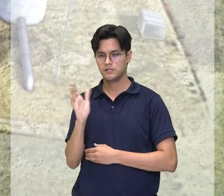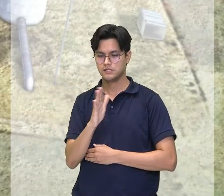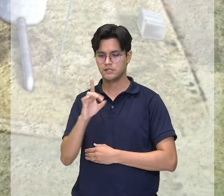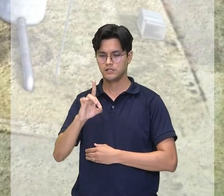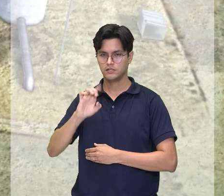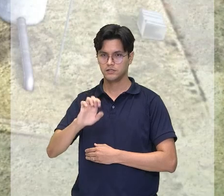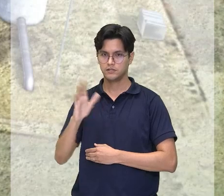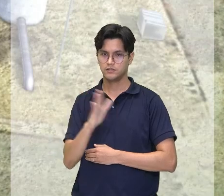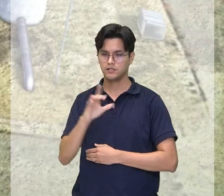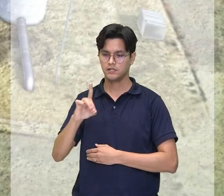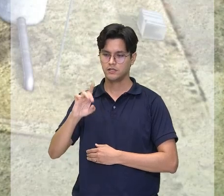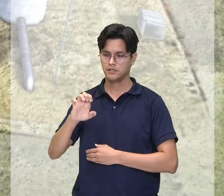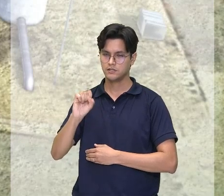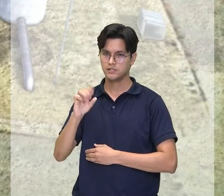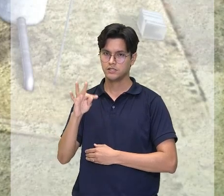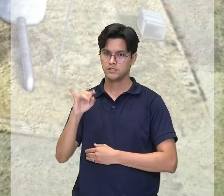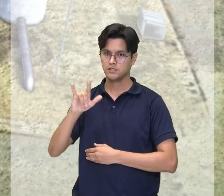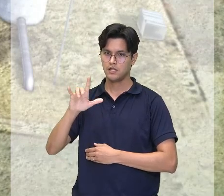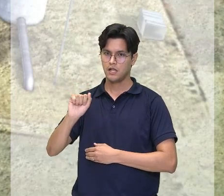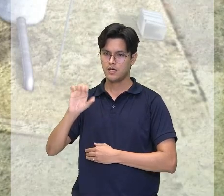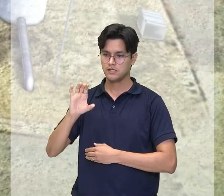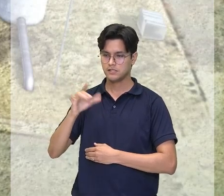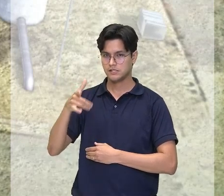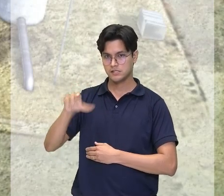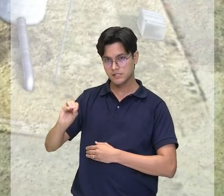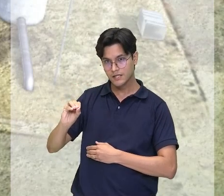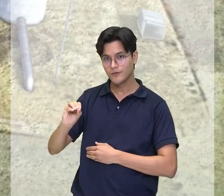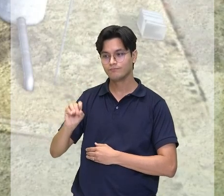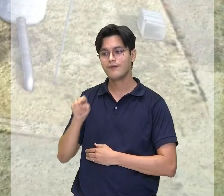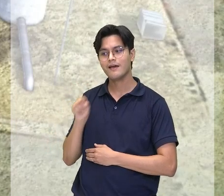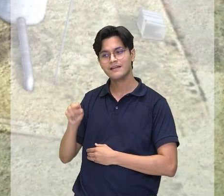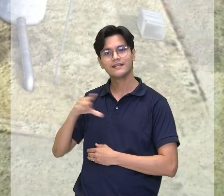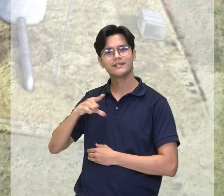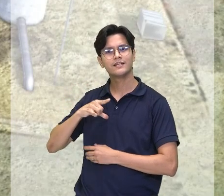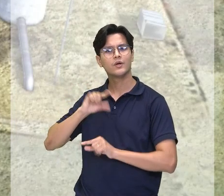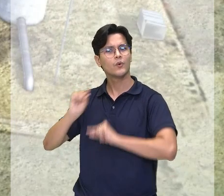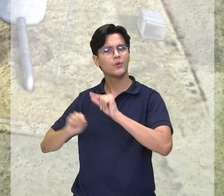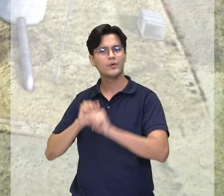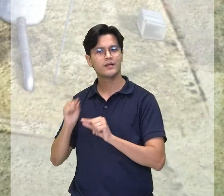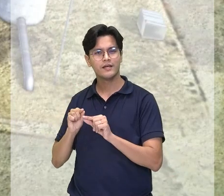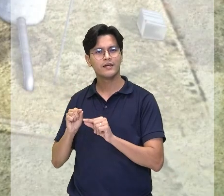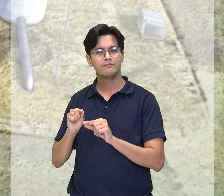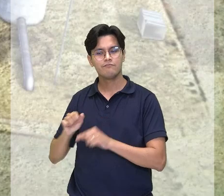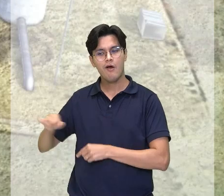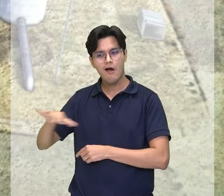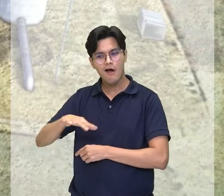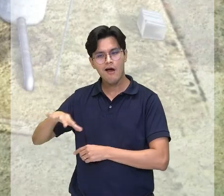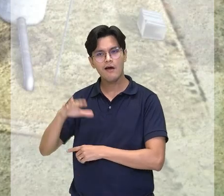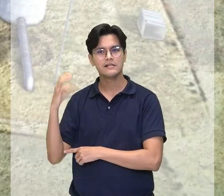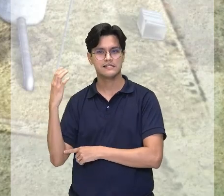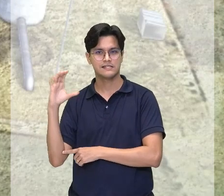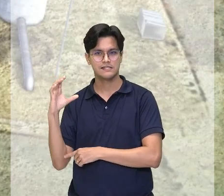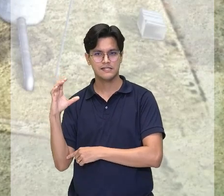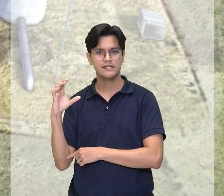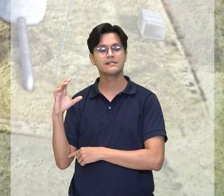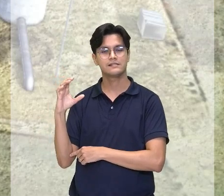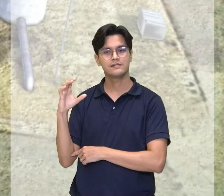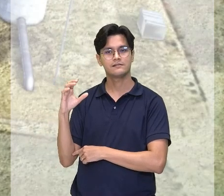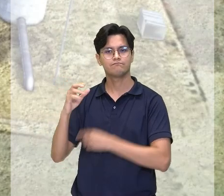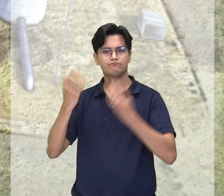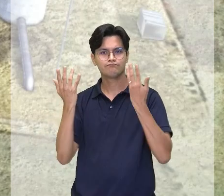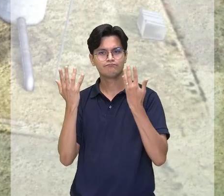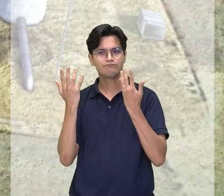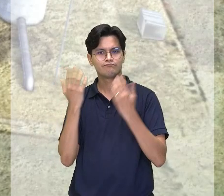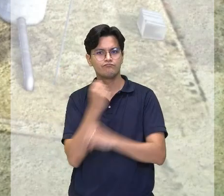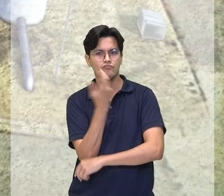das ciências da natureza. O petróleo, que, né, a extração tem a parte lá da ciência, né,